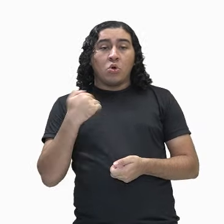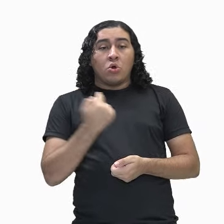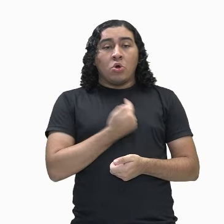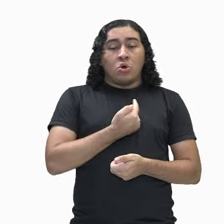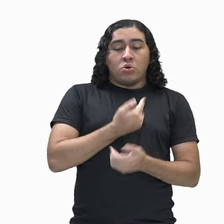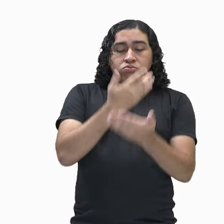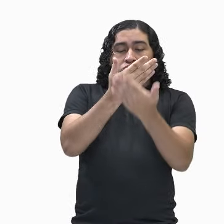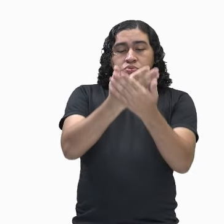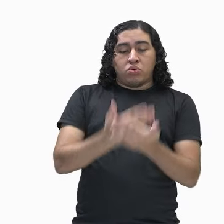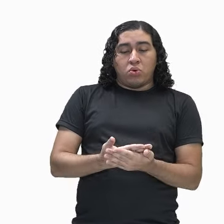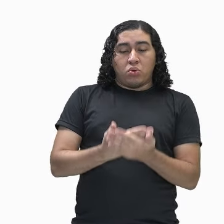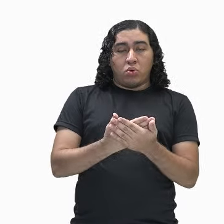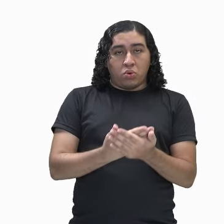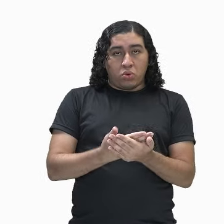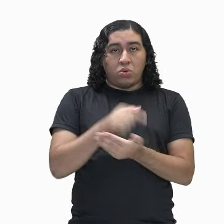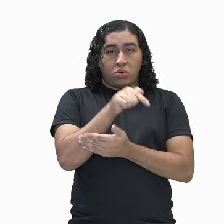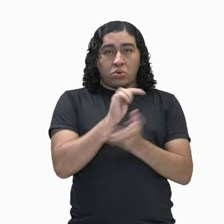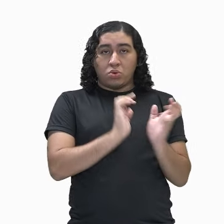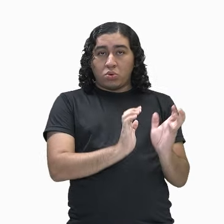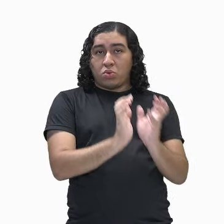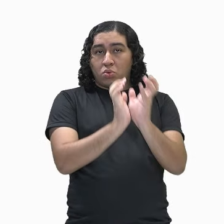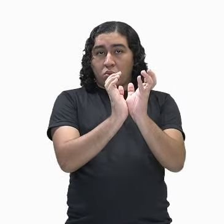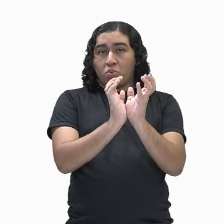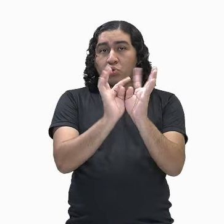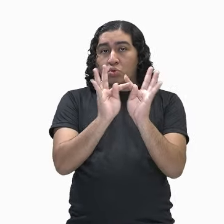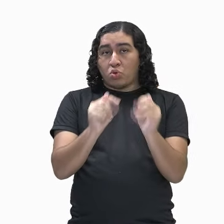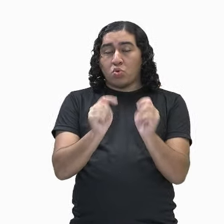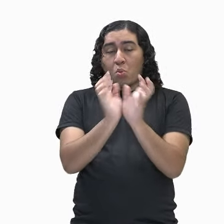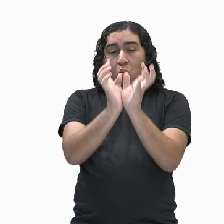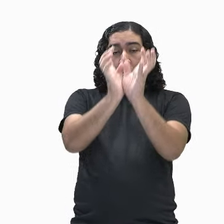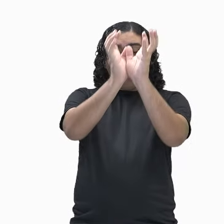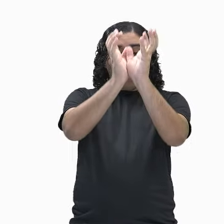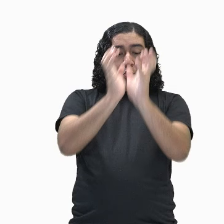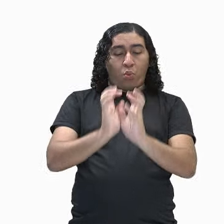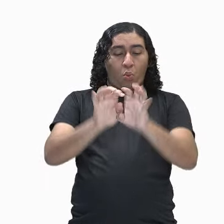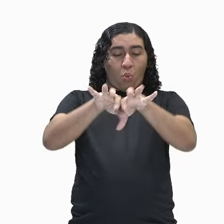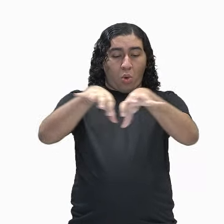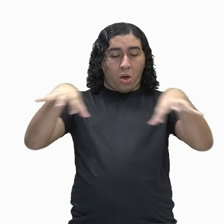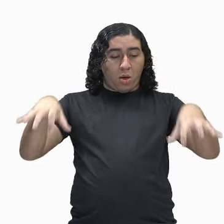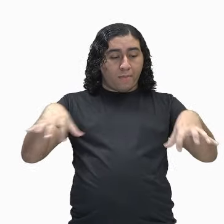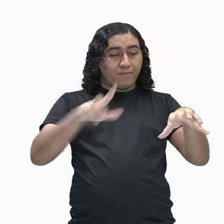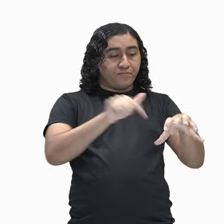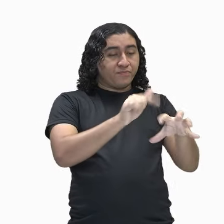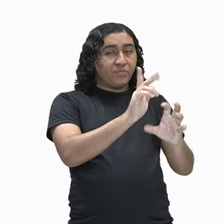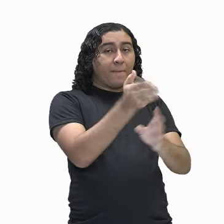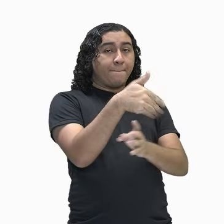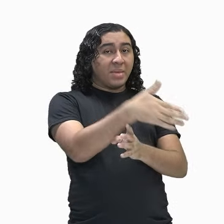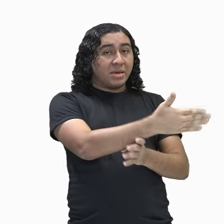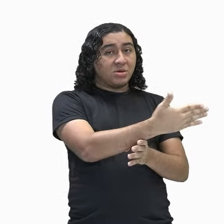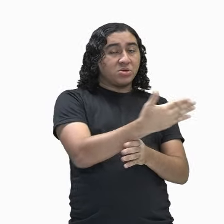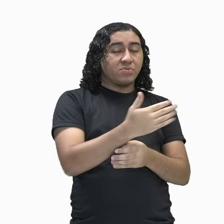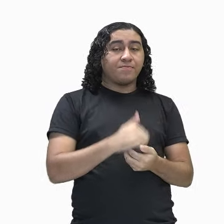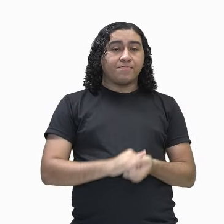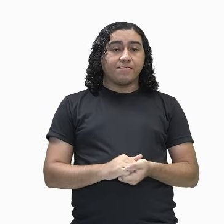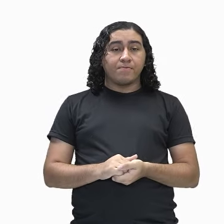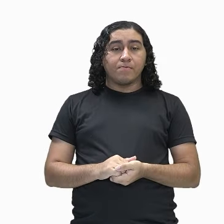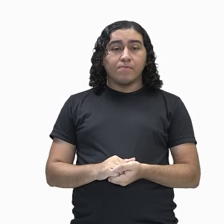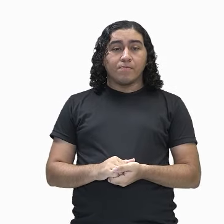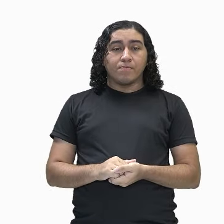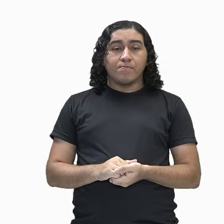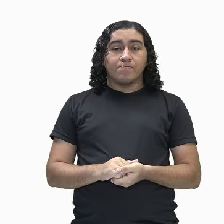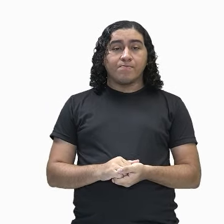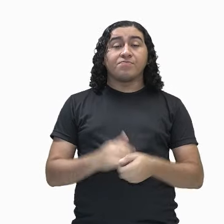dos vertebrados, a gente geralmente inicia estudando sobre os peixes. Uma outra característica é que eles são exclusivamente